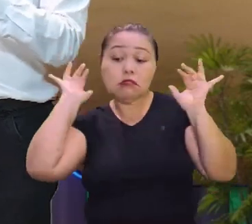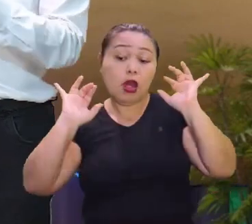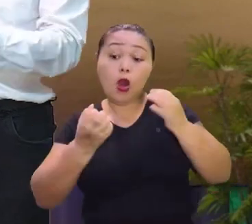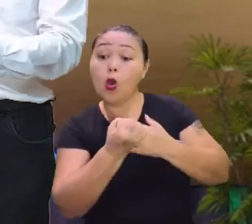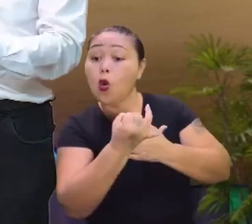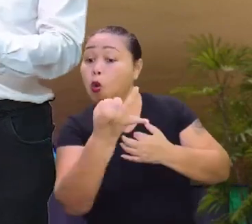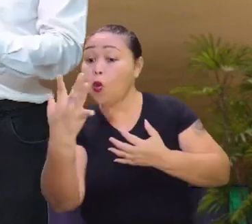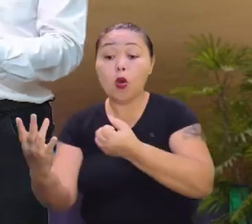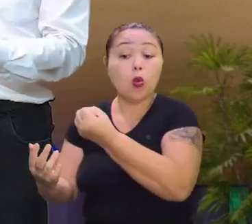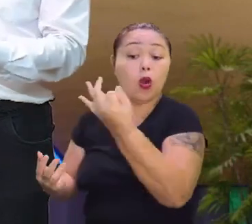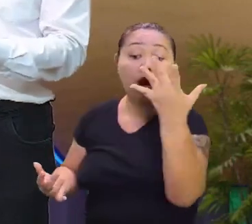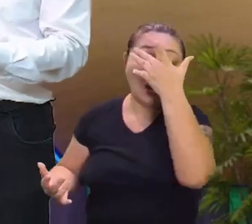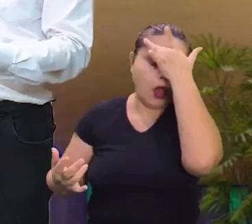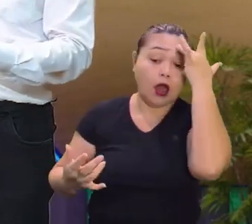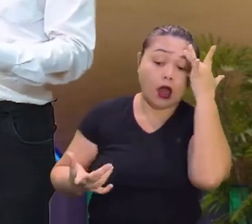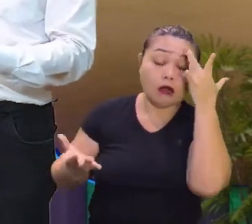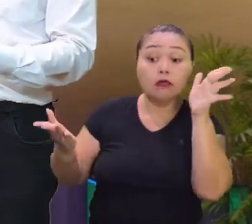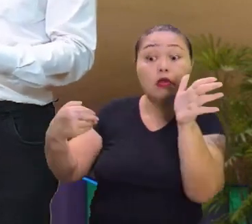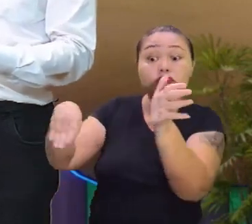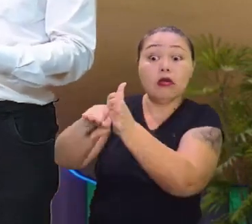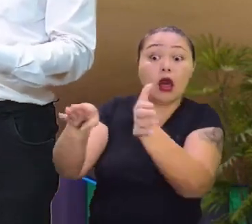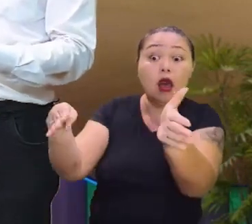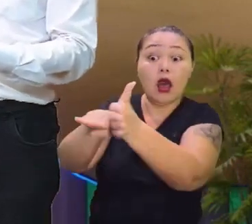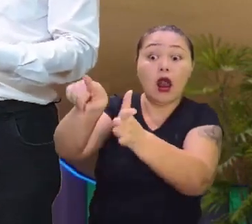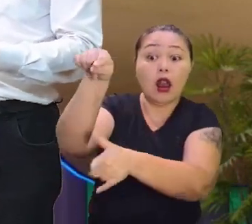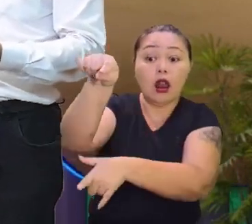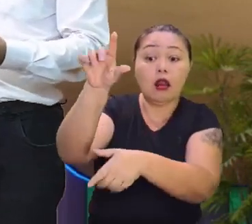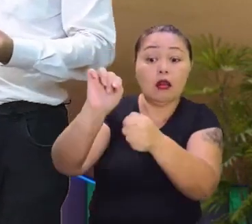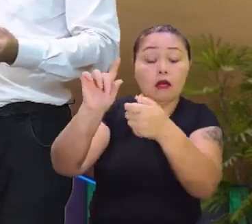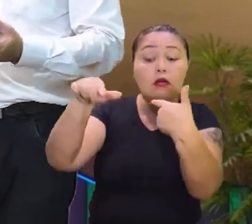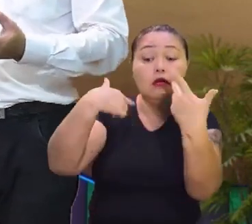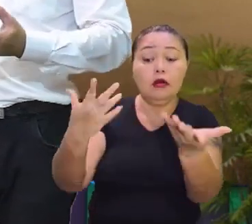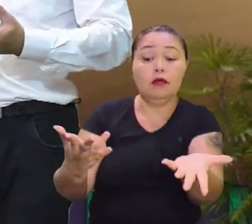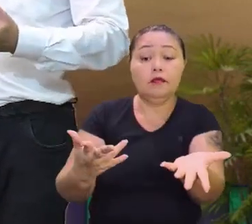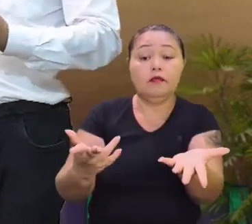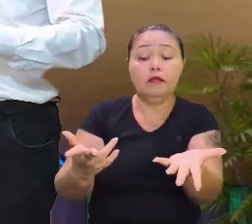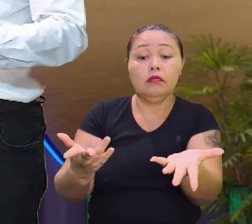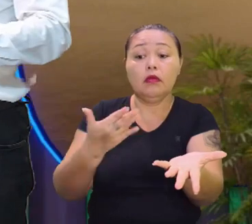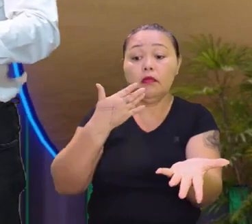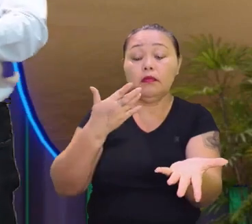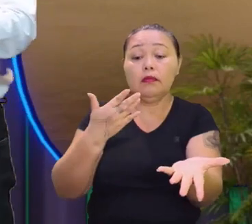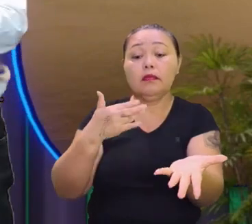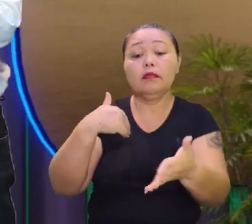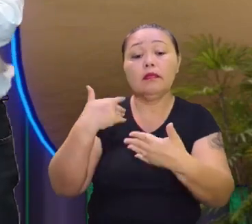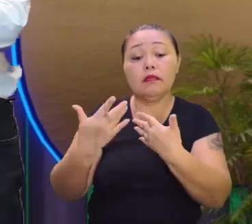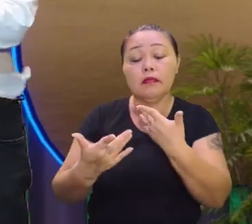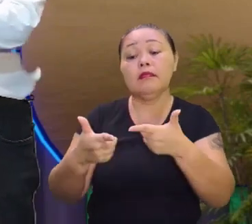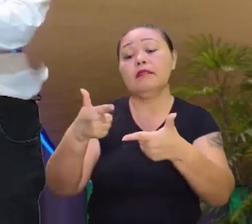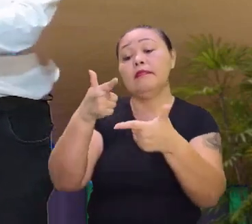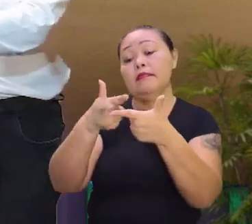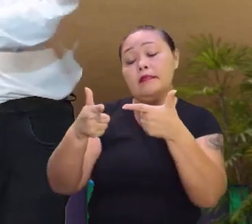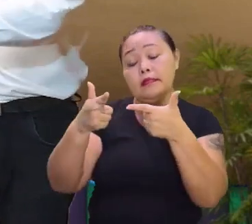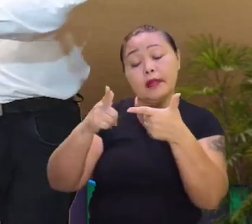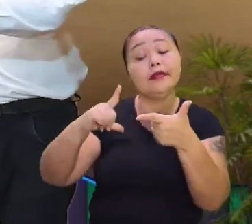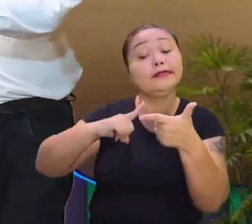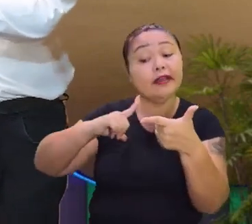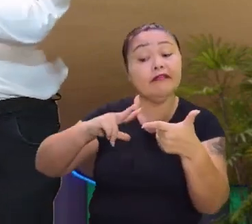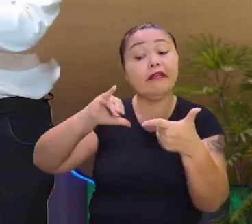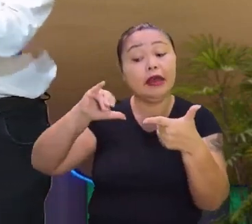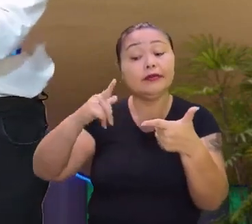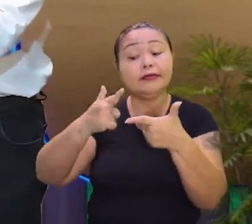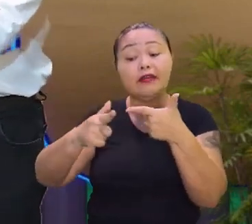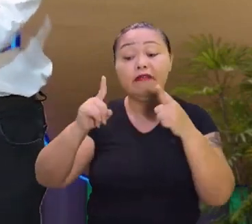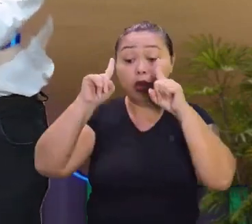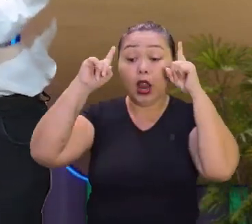a quantidade de pessoas que lá chegaram. Isso mesmo. E, obviamente, que vai ter problemas